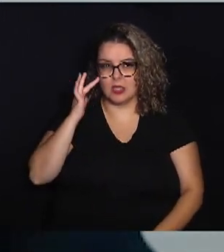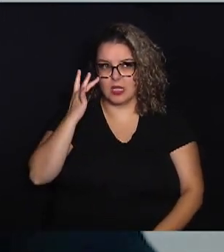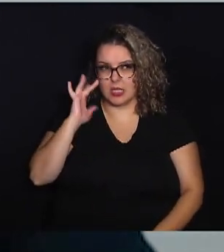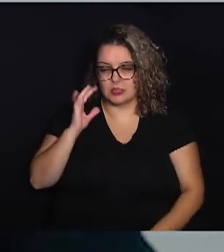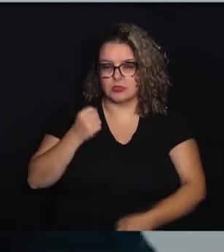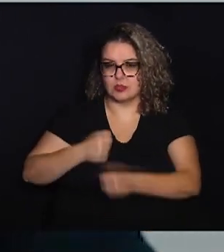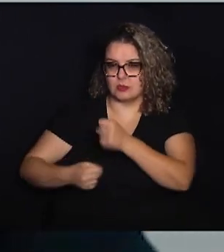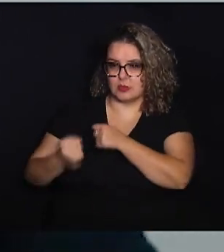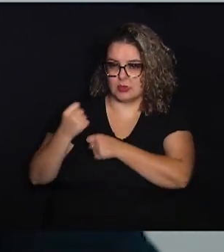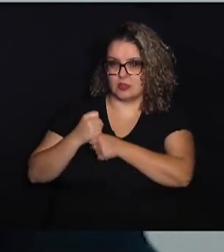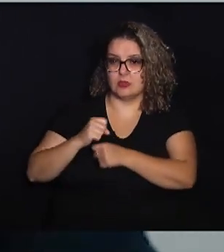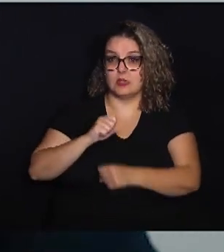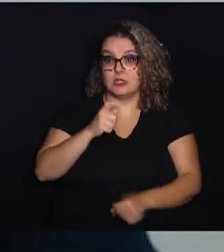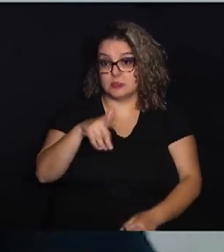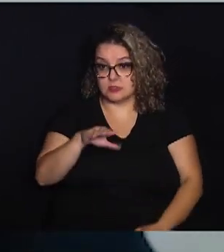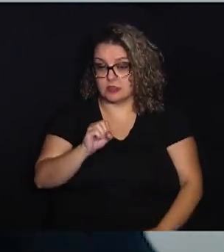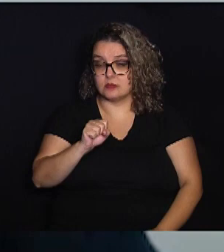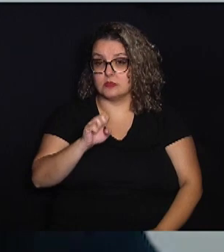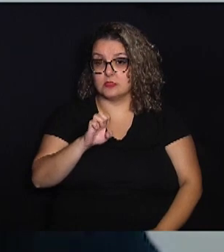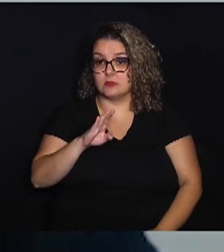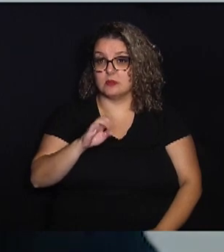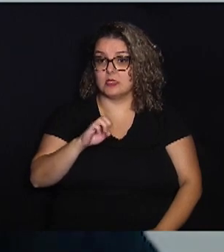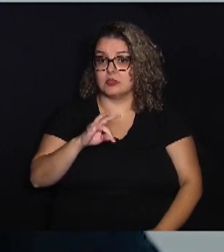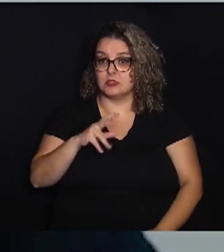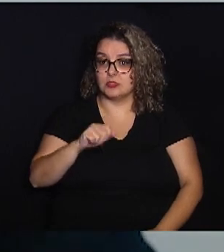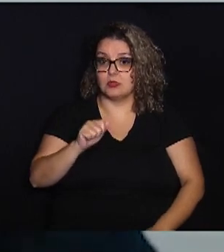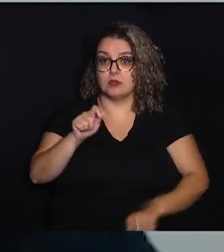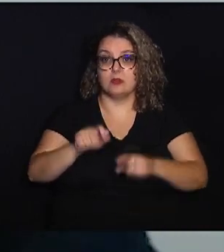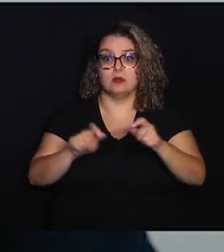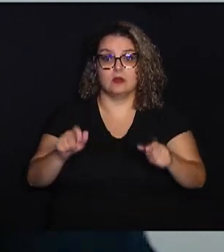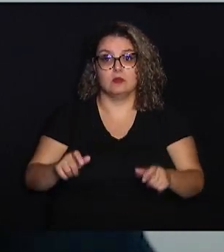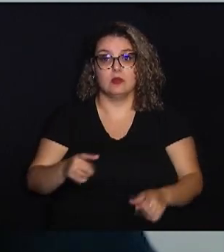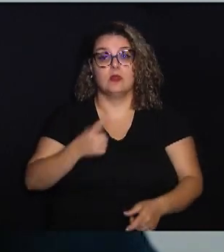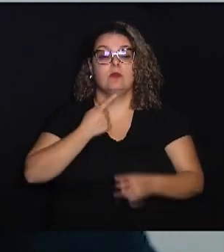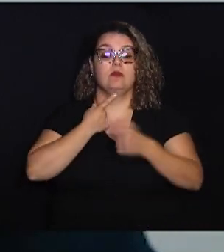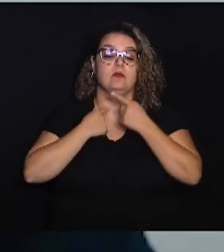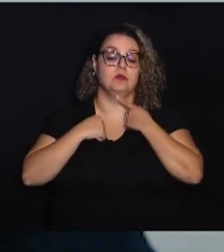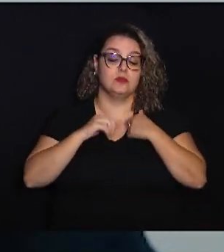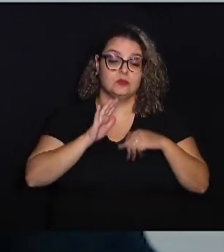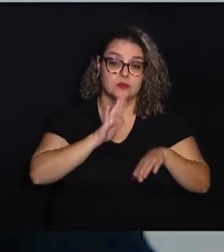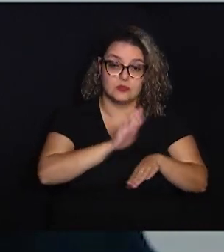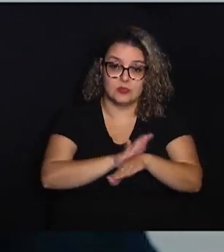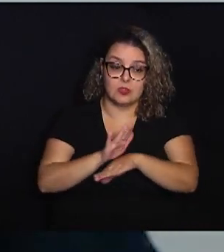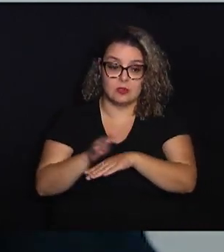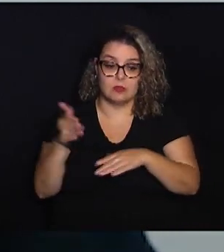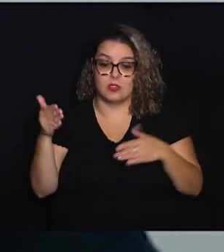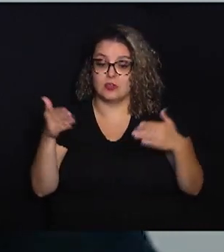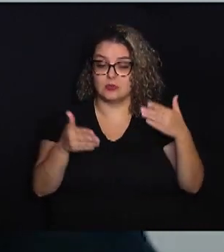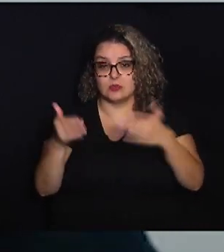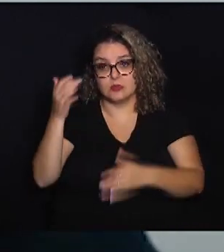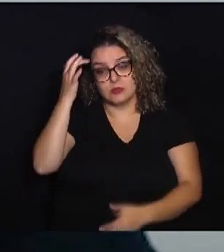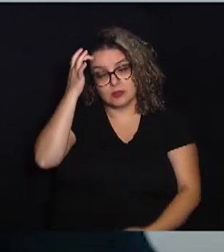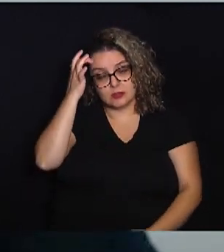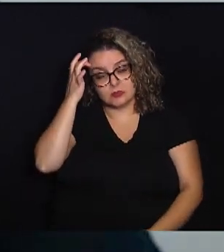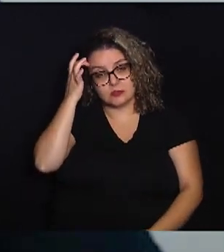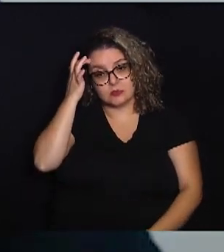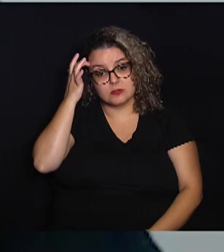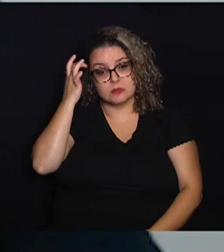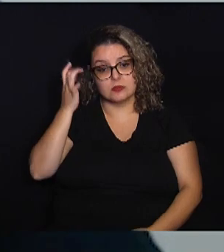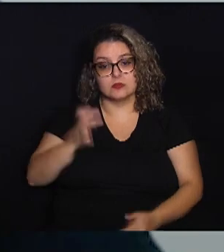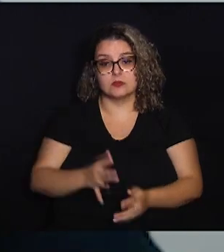na verdade, lá em São Sebastião, as pessoas, elas têm muita vontade, né, de participar e de ajudar,